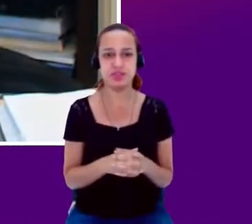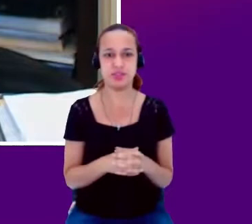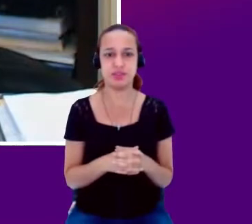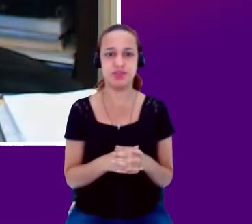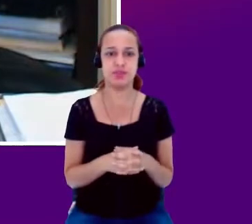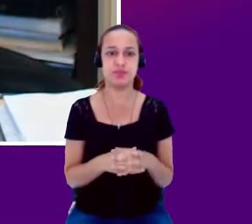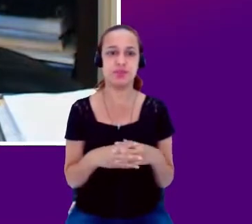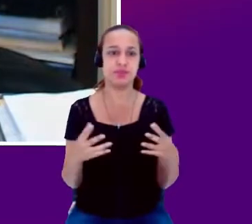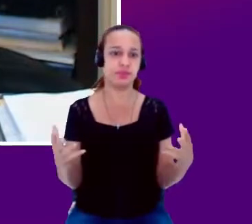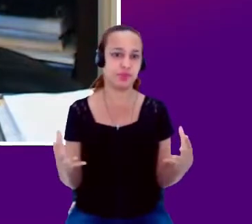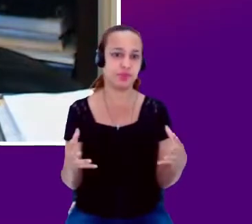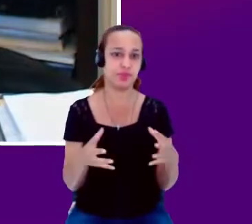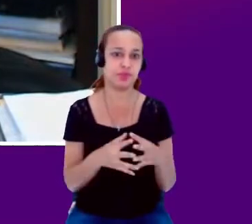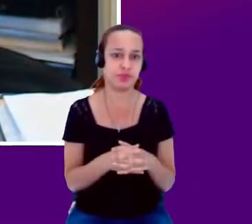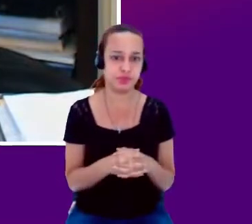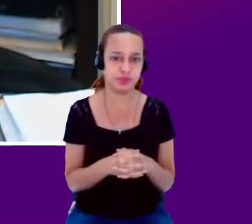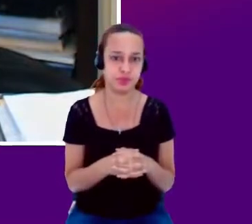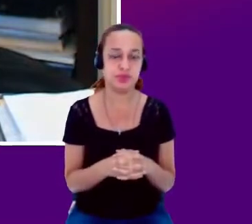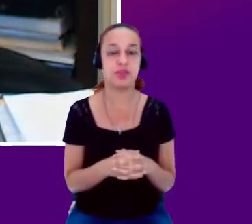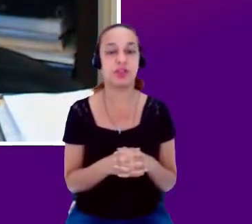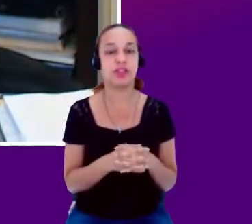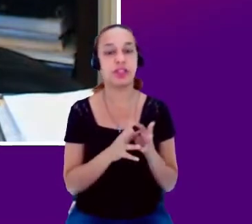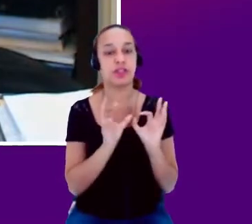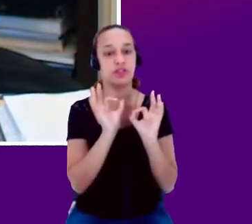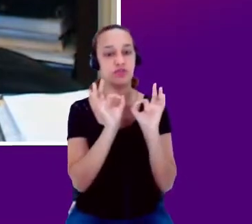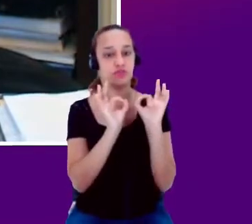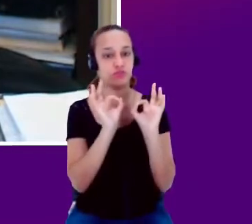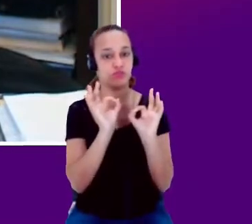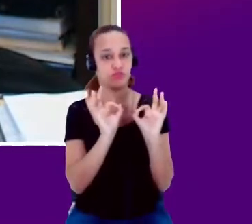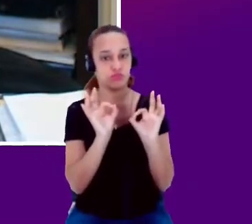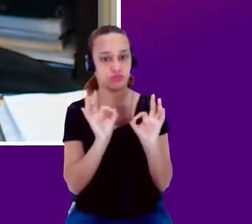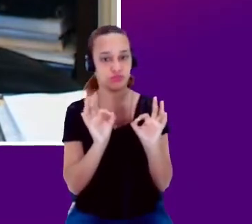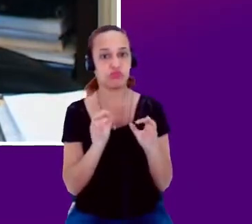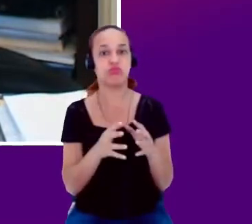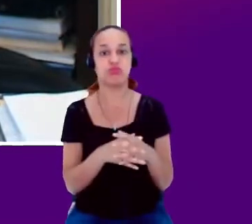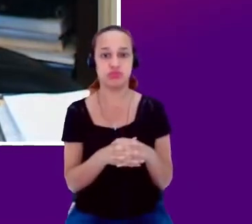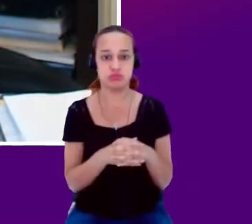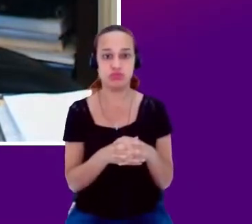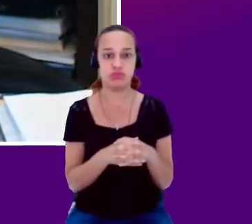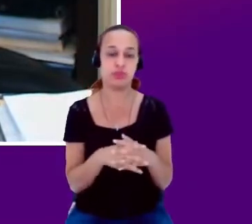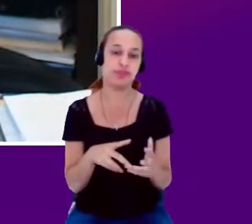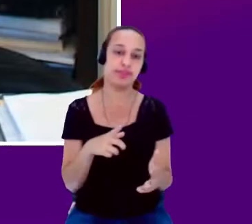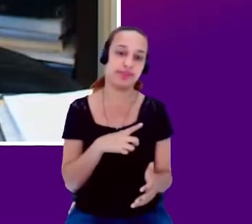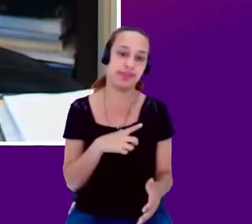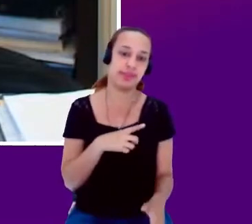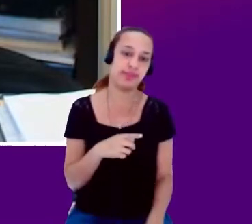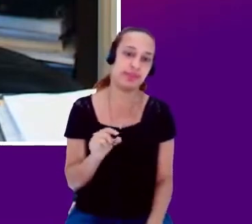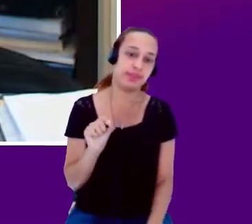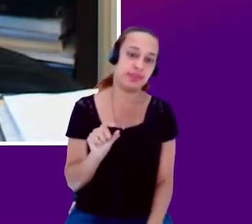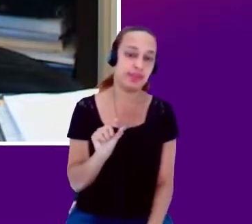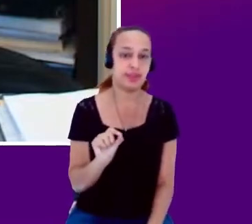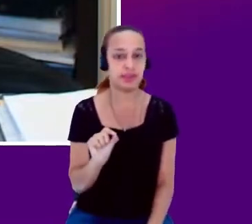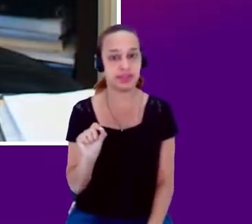positivado na Constituição esse direito fundamental à proteção de dados, que tem, portanto,